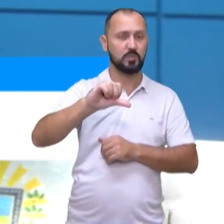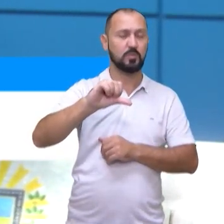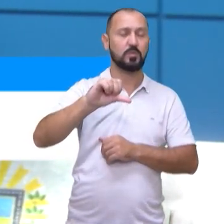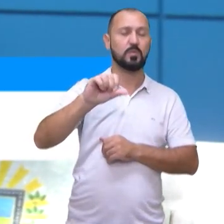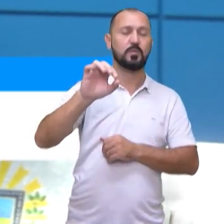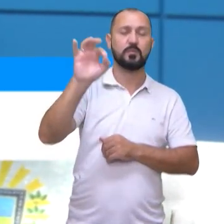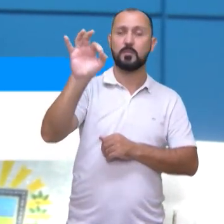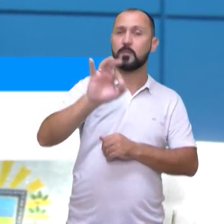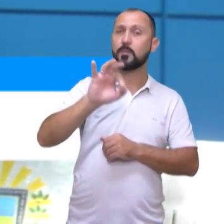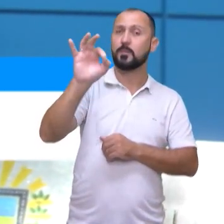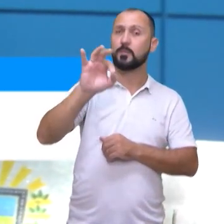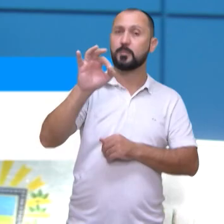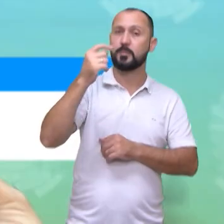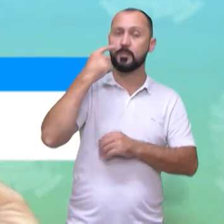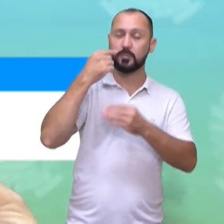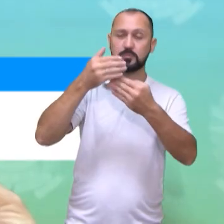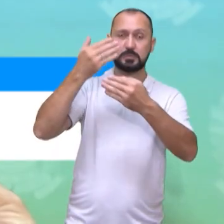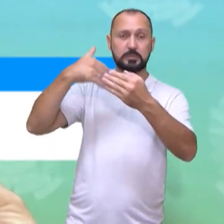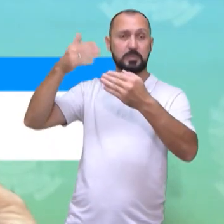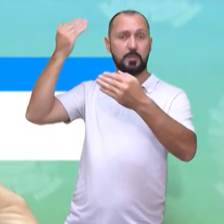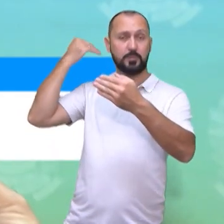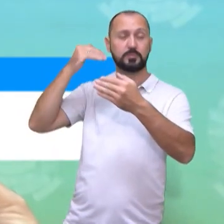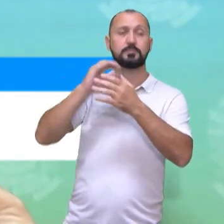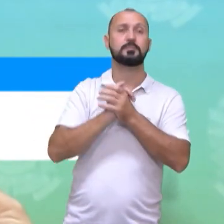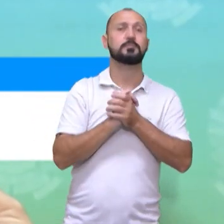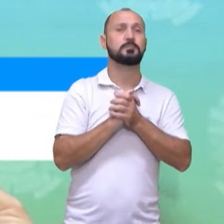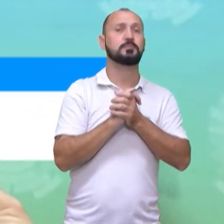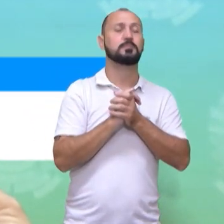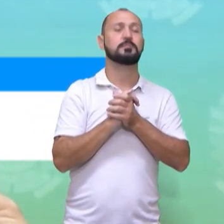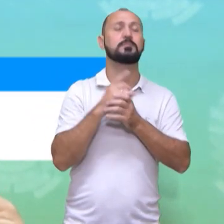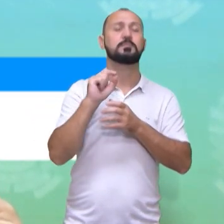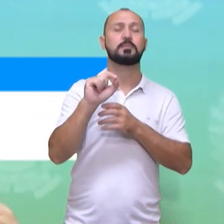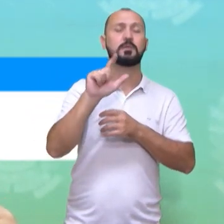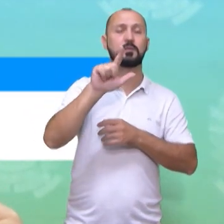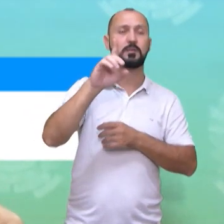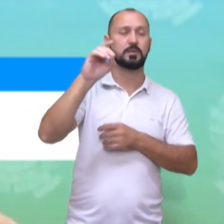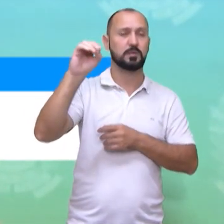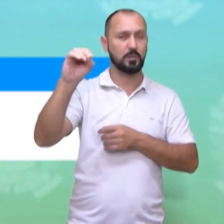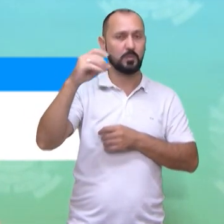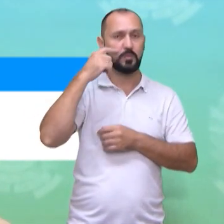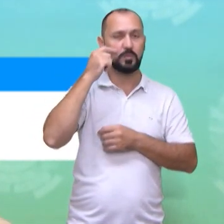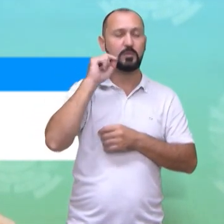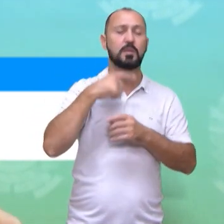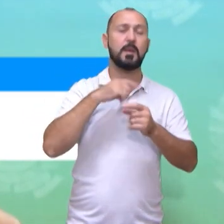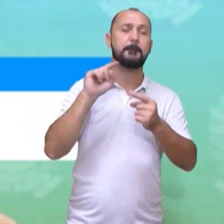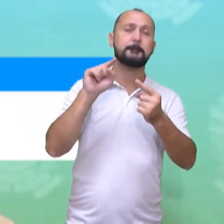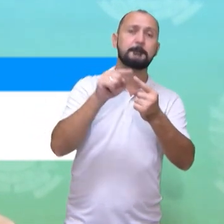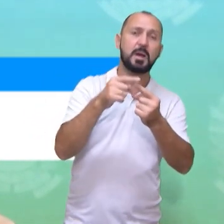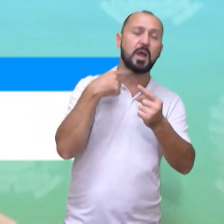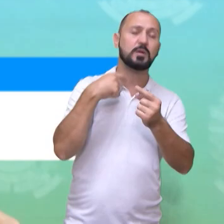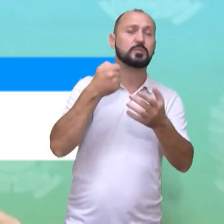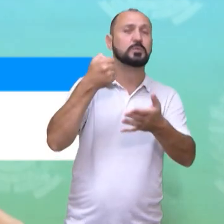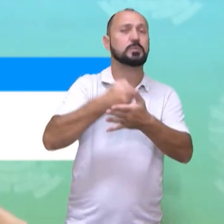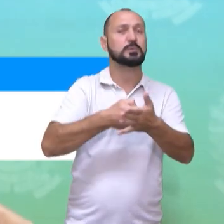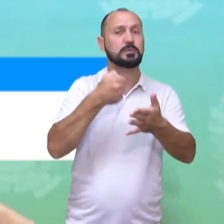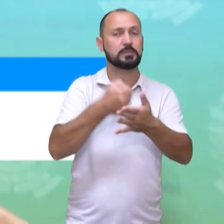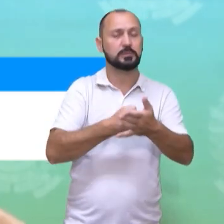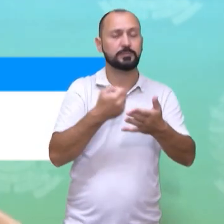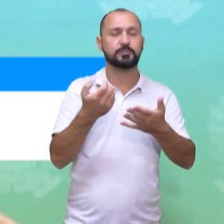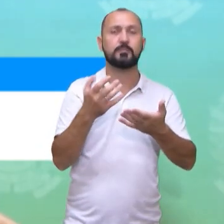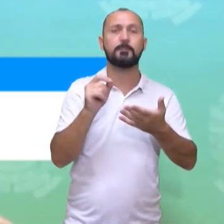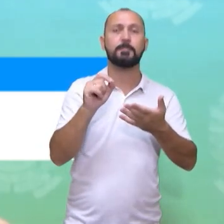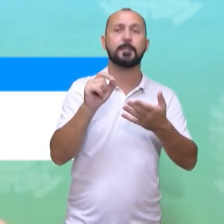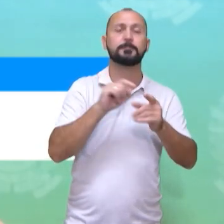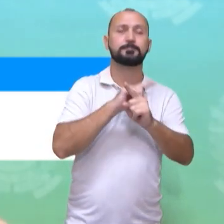19,24% em relação à peça anterior. Na essência, a LDO apresenta o plano de metas, os cumprimentos